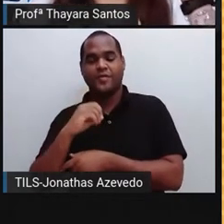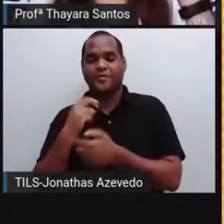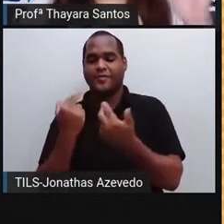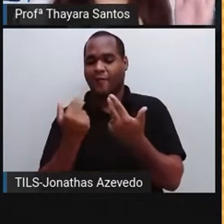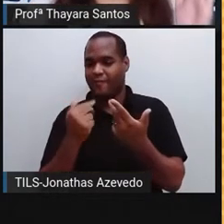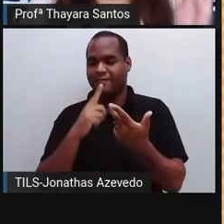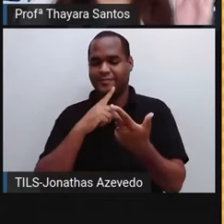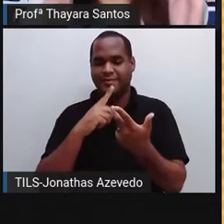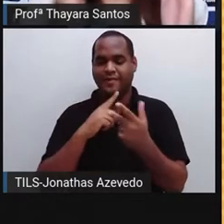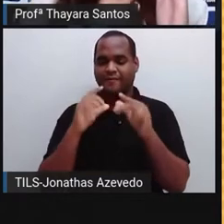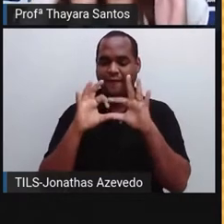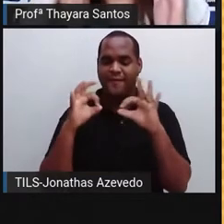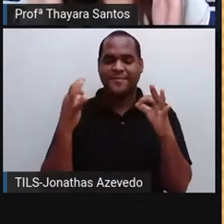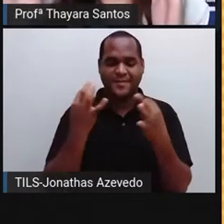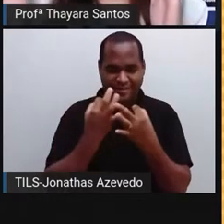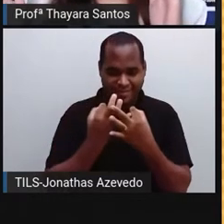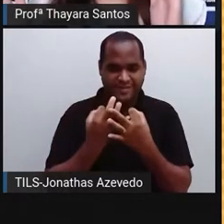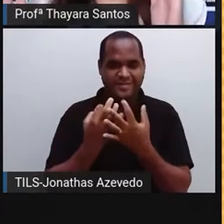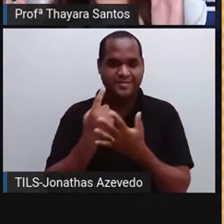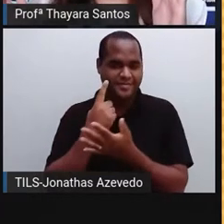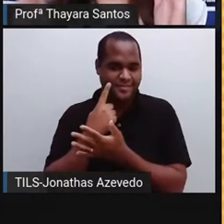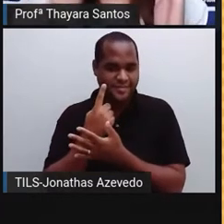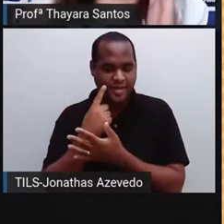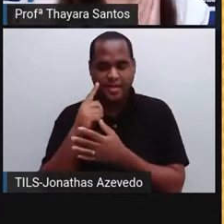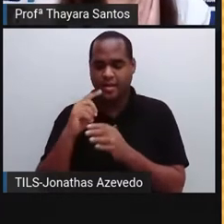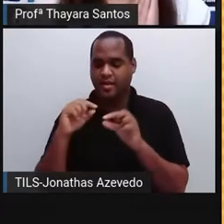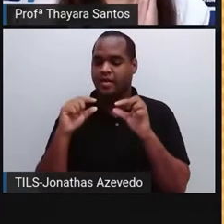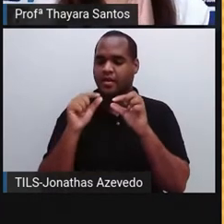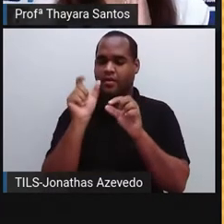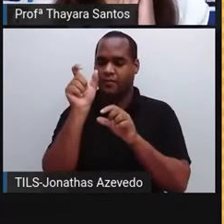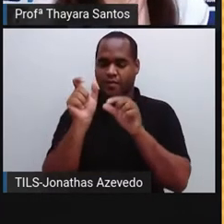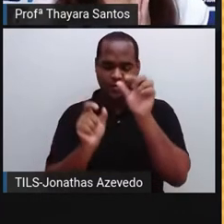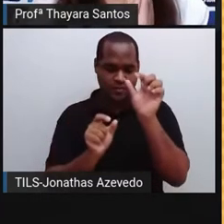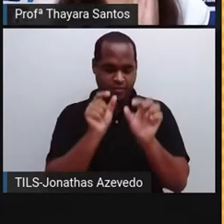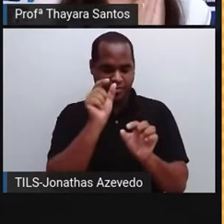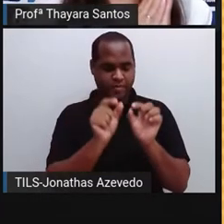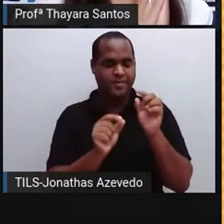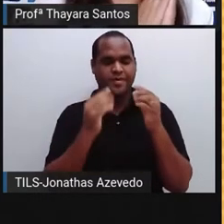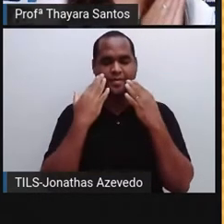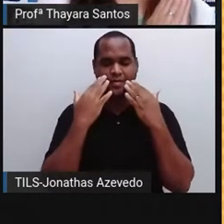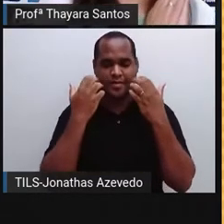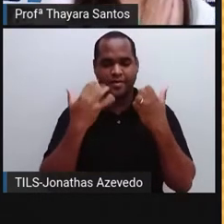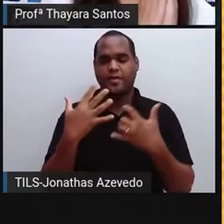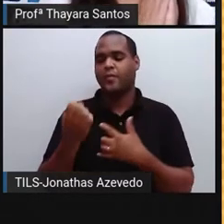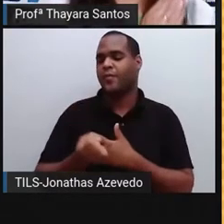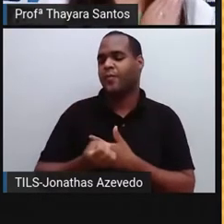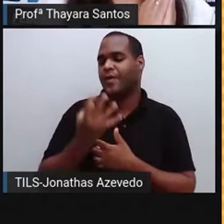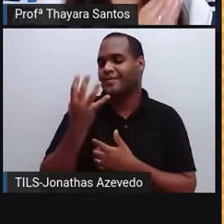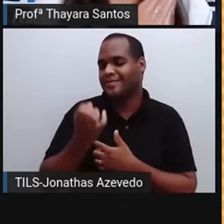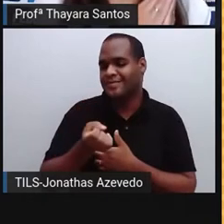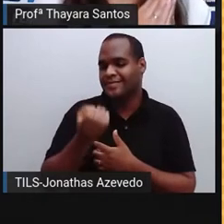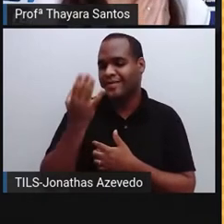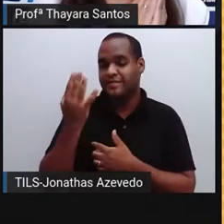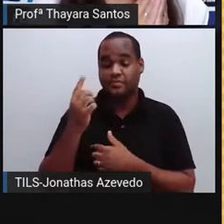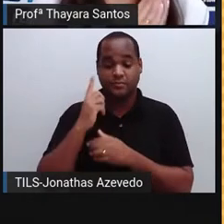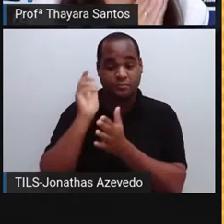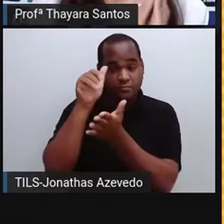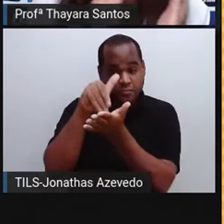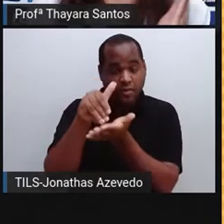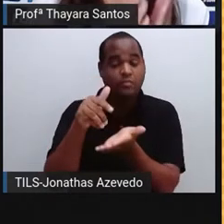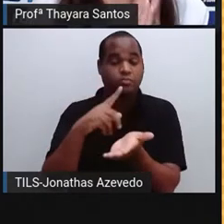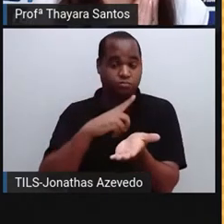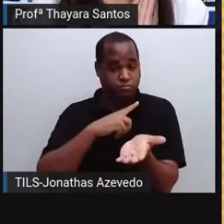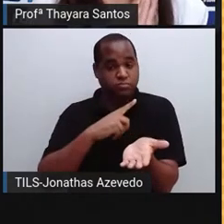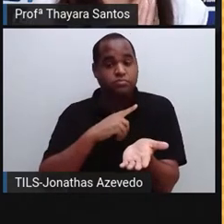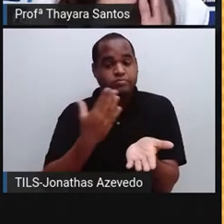Então, família são as colunas e representam quantos elétrons ele vai ter na última camada dele, que é